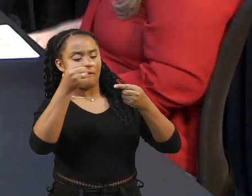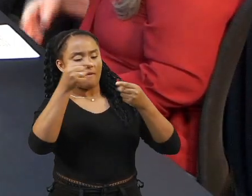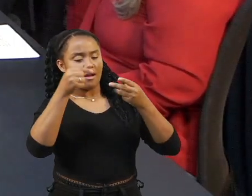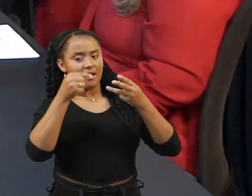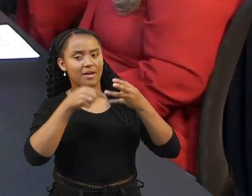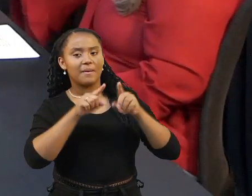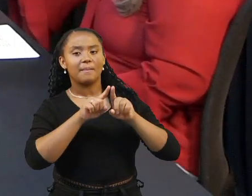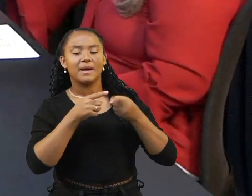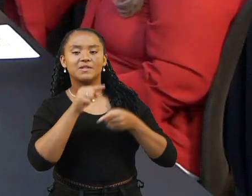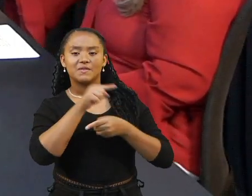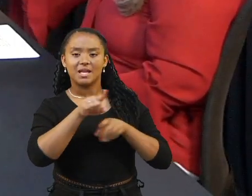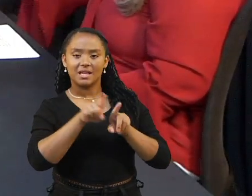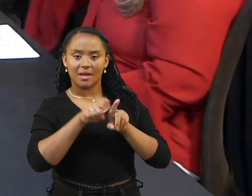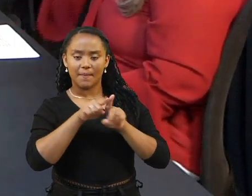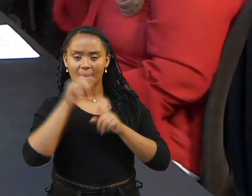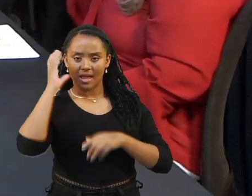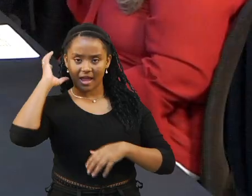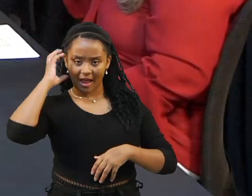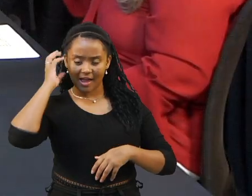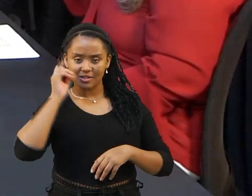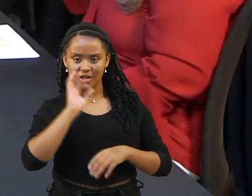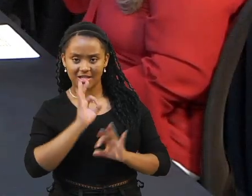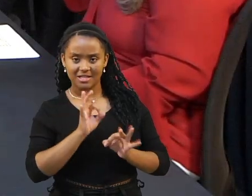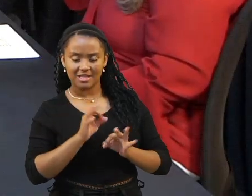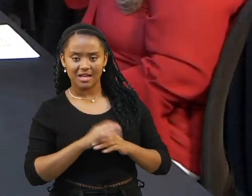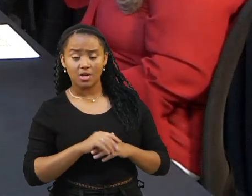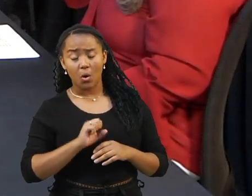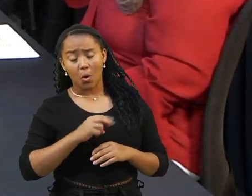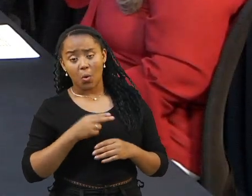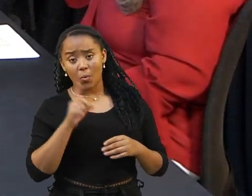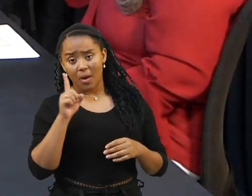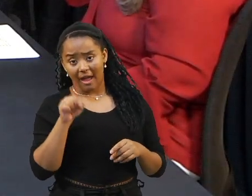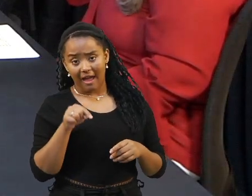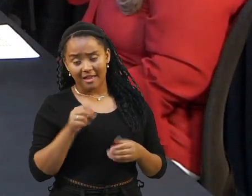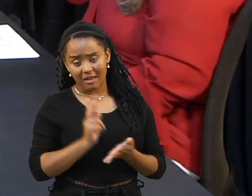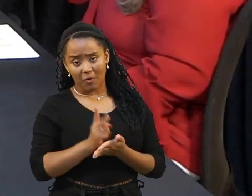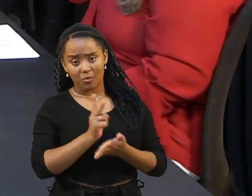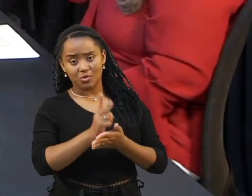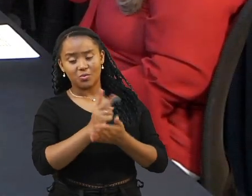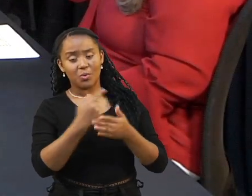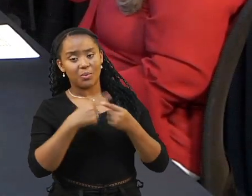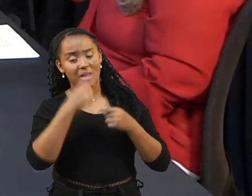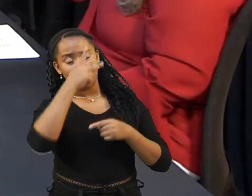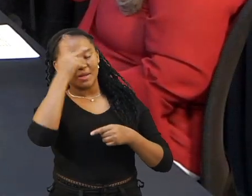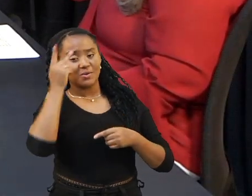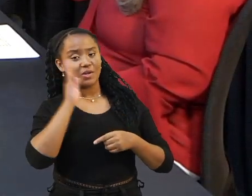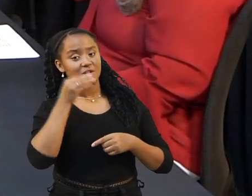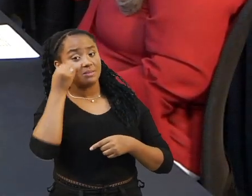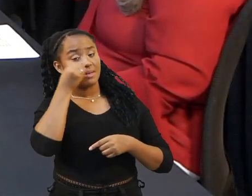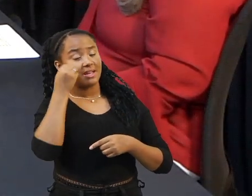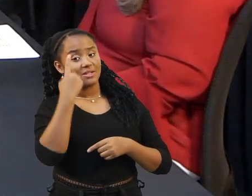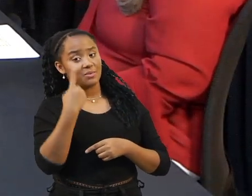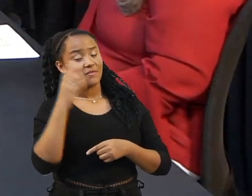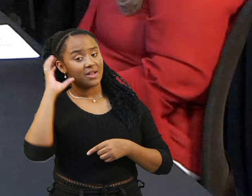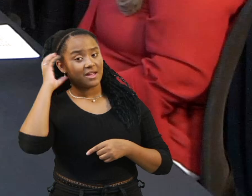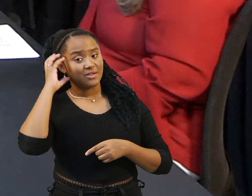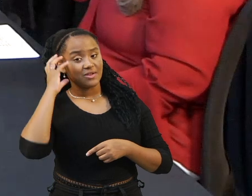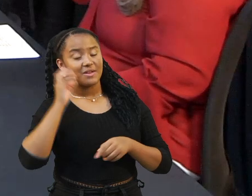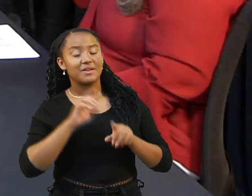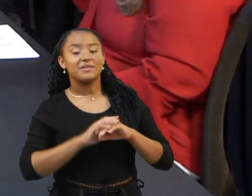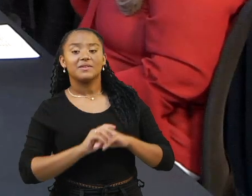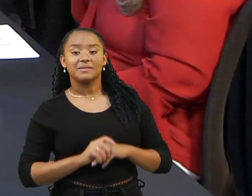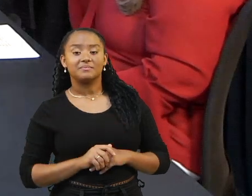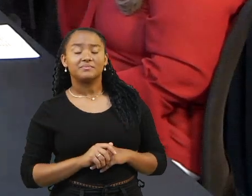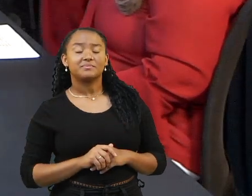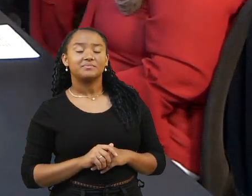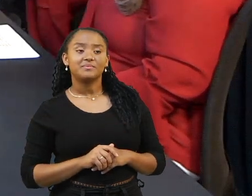também foi radialista, ou é uma radialista, porque quem é radialista nunca deixa de ser? De ser. Acho que é